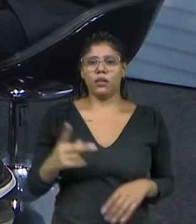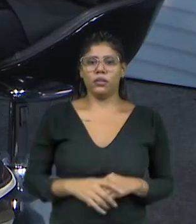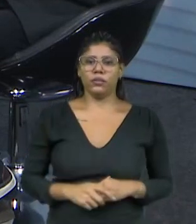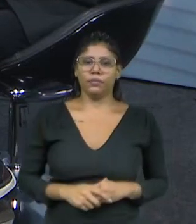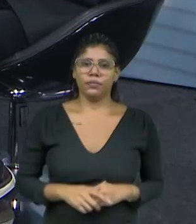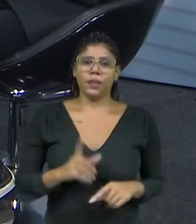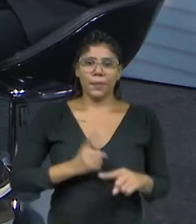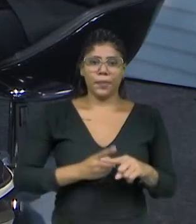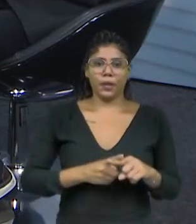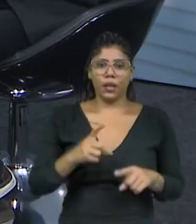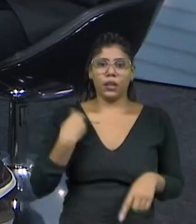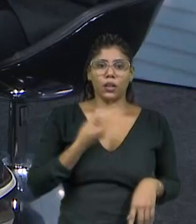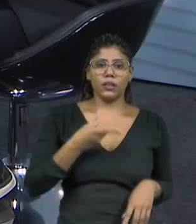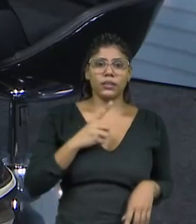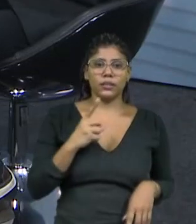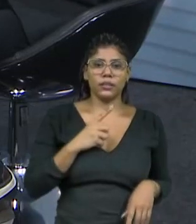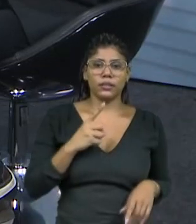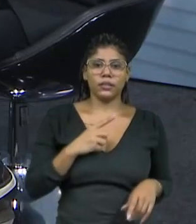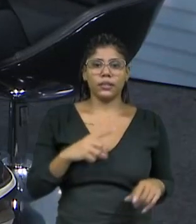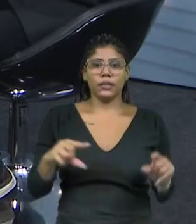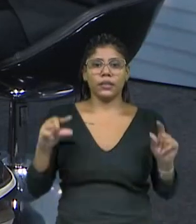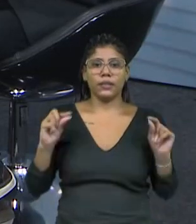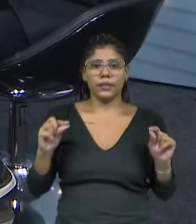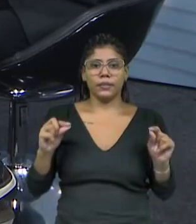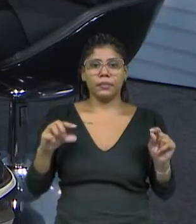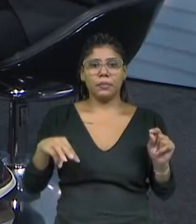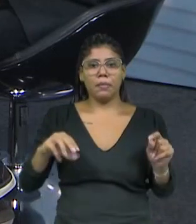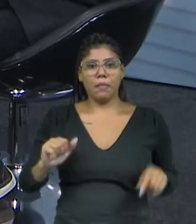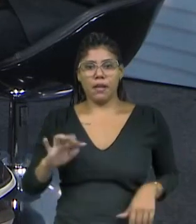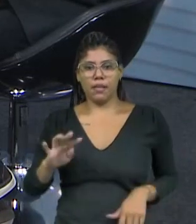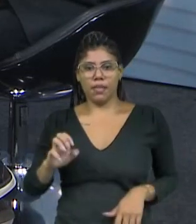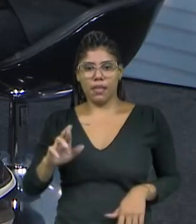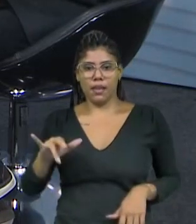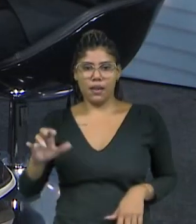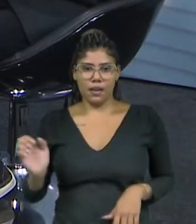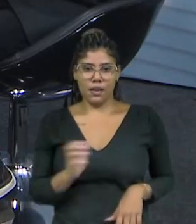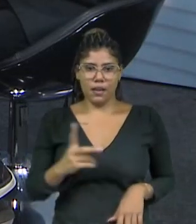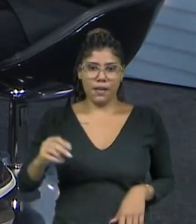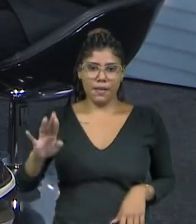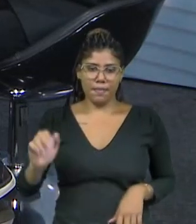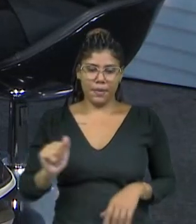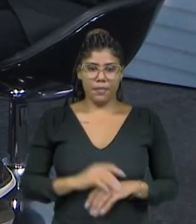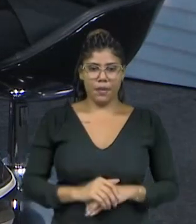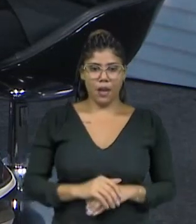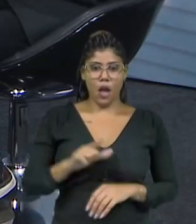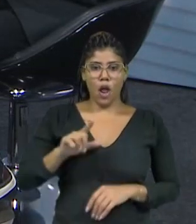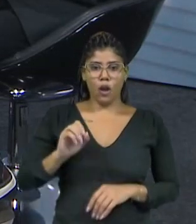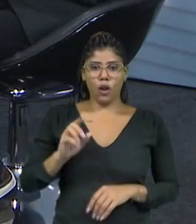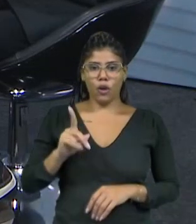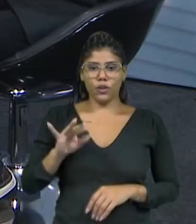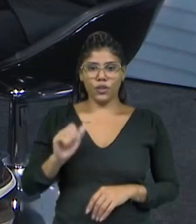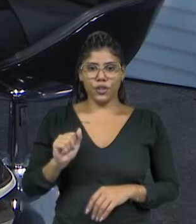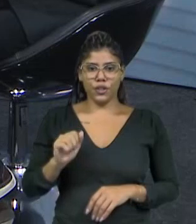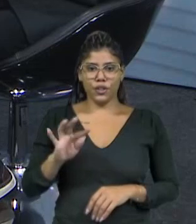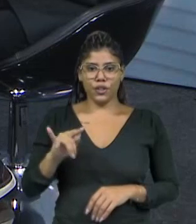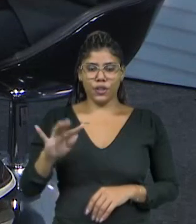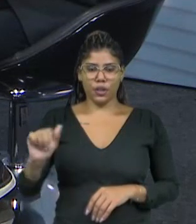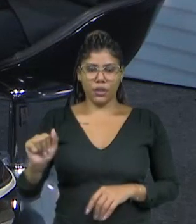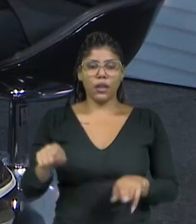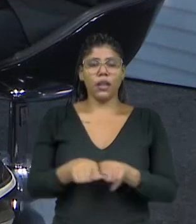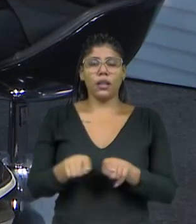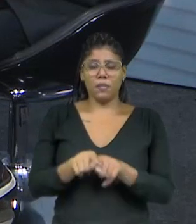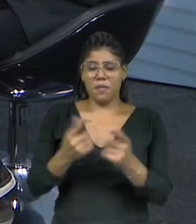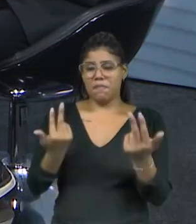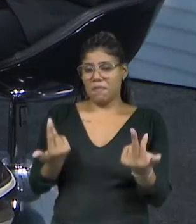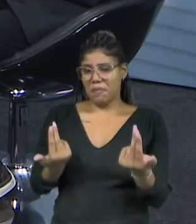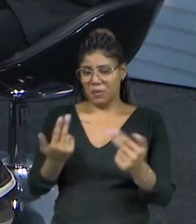abundante. Exatamente. Né? Então, outra questão, logística foi também colocado lá como uma cadeia econômica que